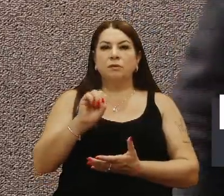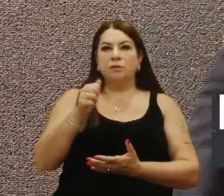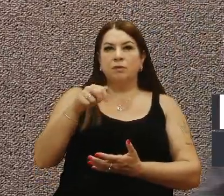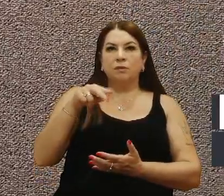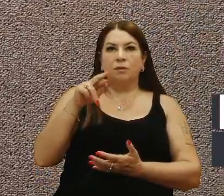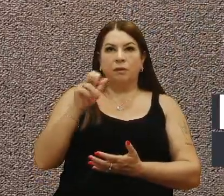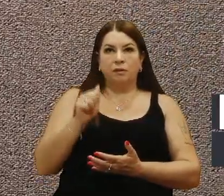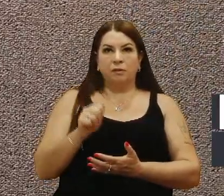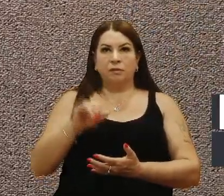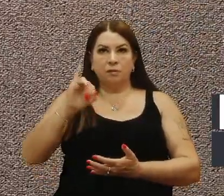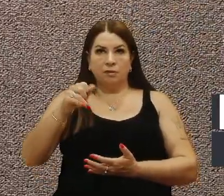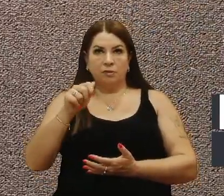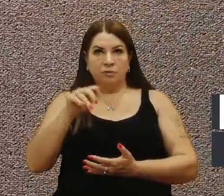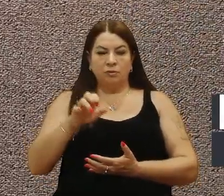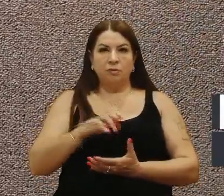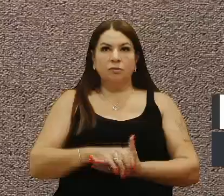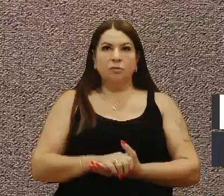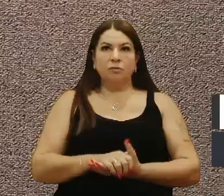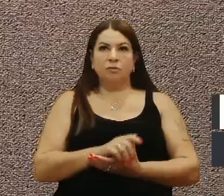a Jane,